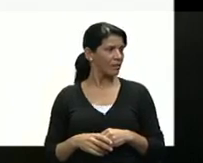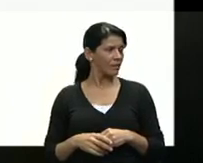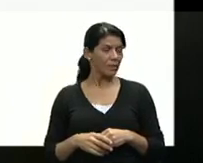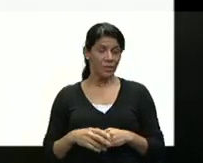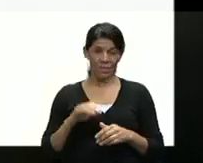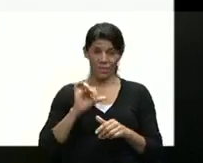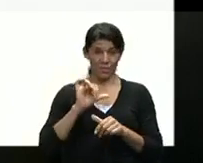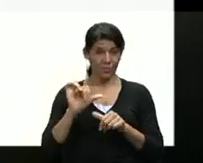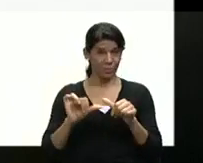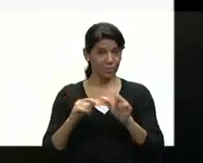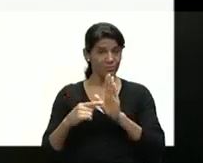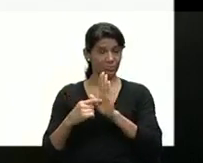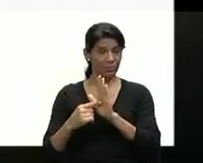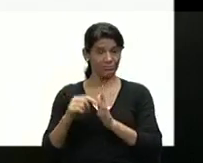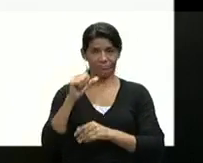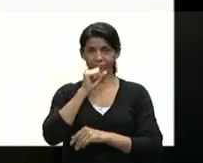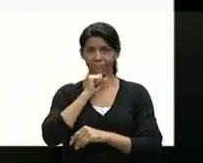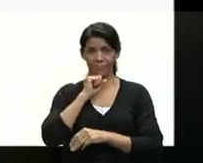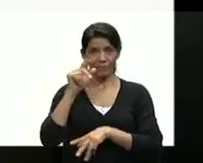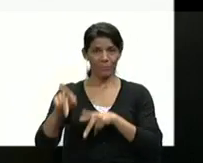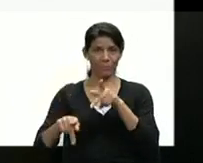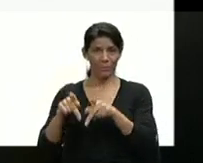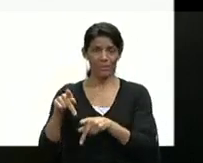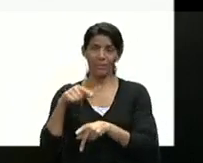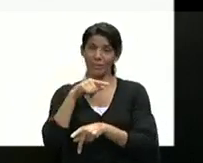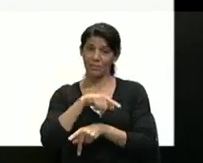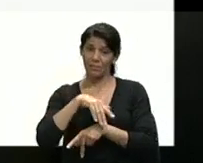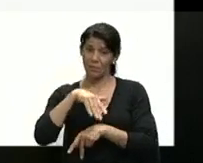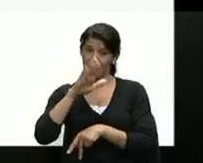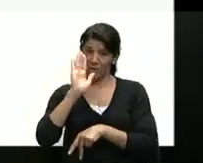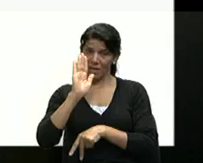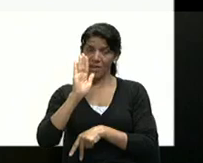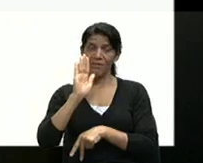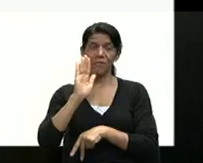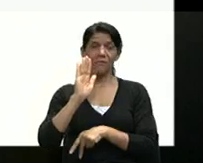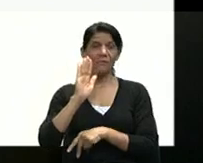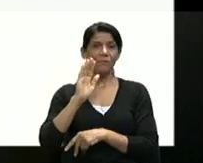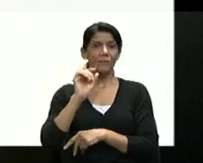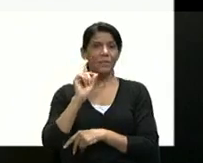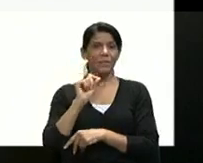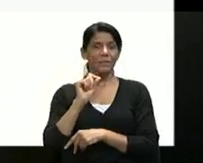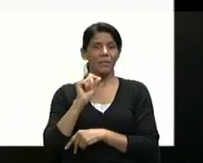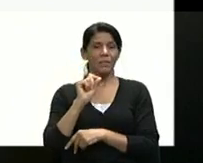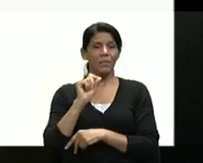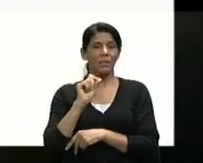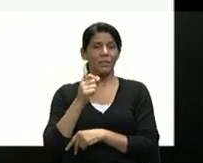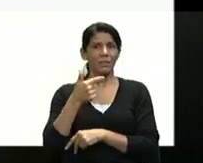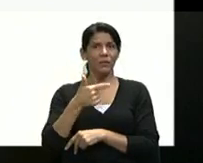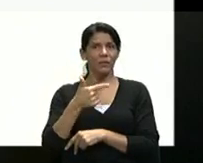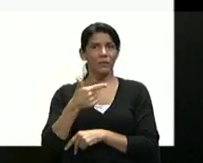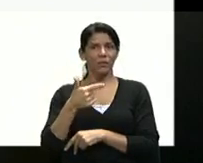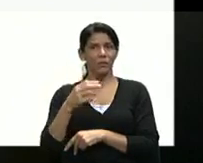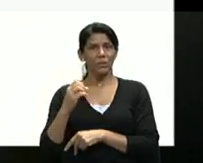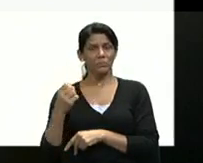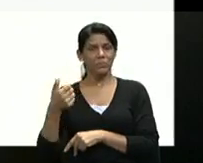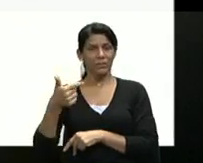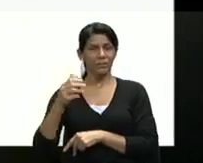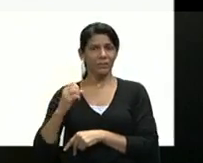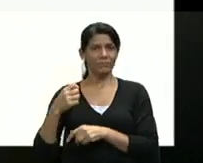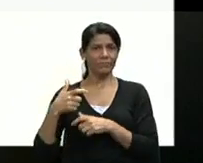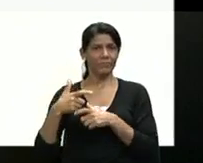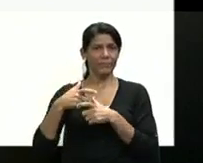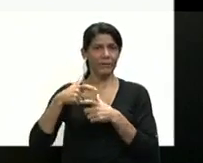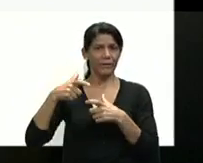envelhecimento populacional. E isso ficou mais exacerbado ainda em 2010, onde